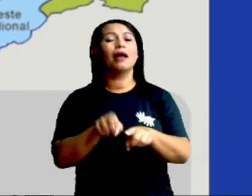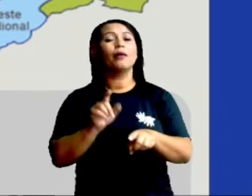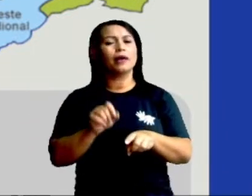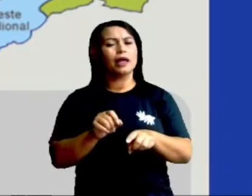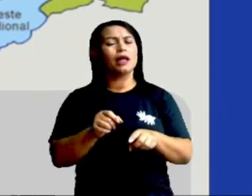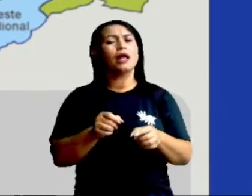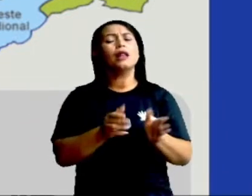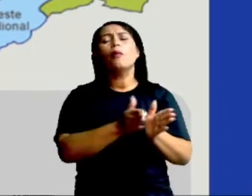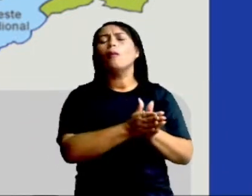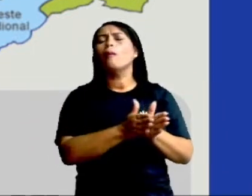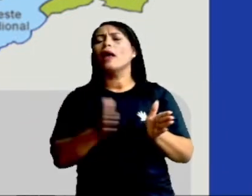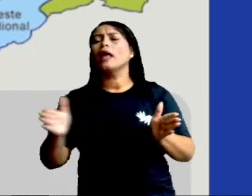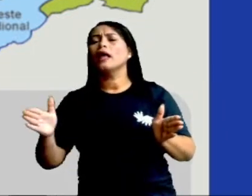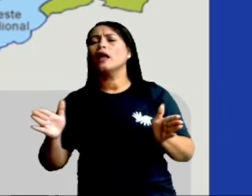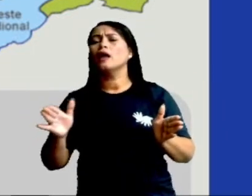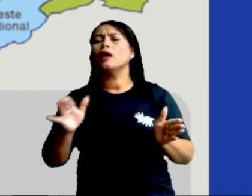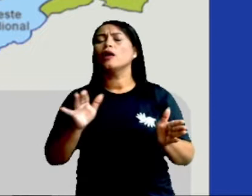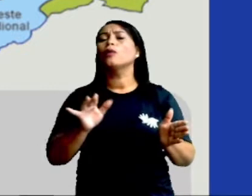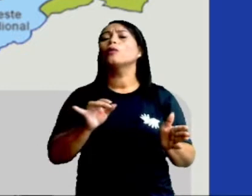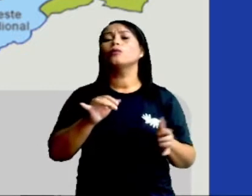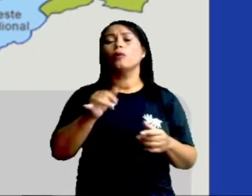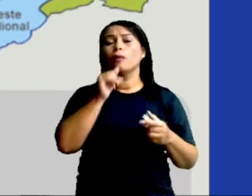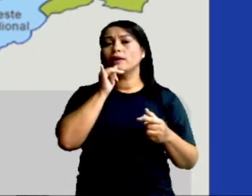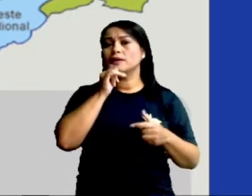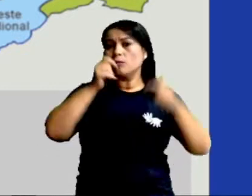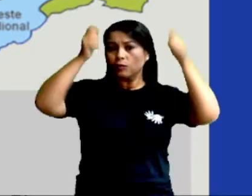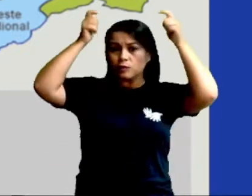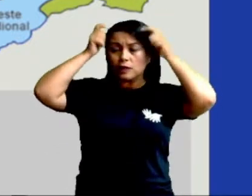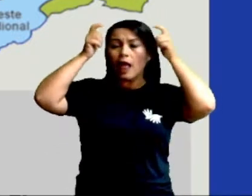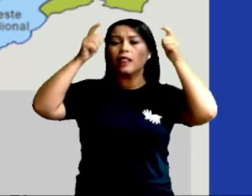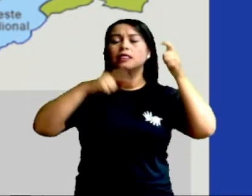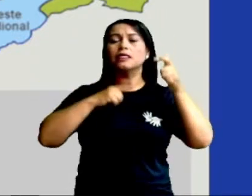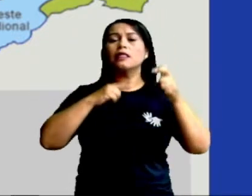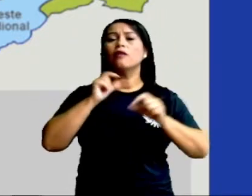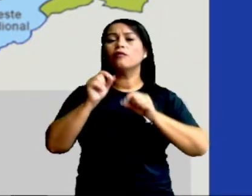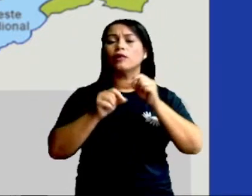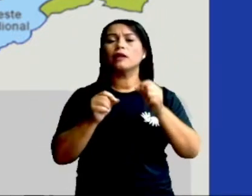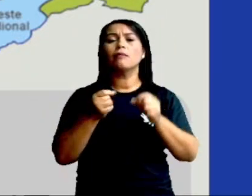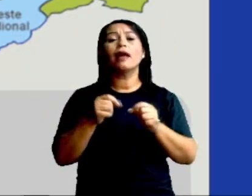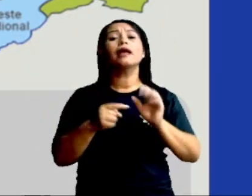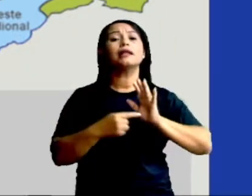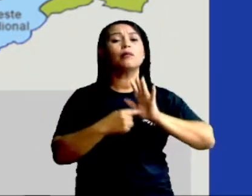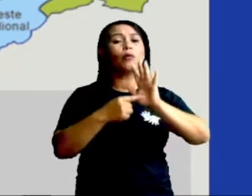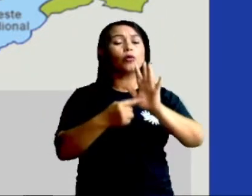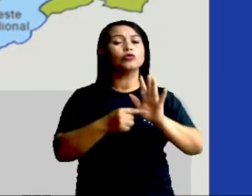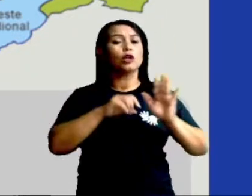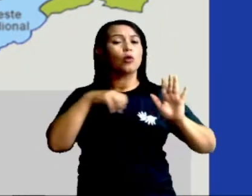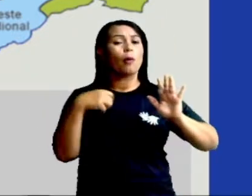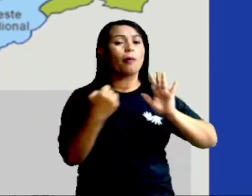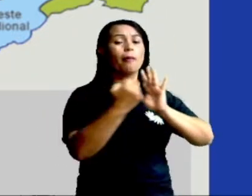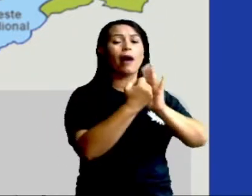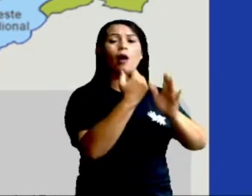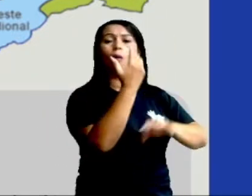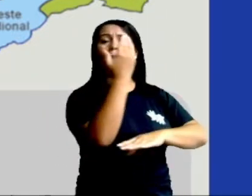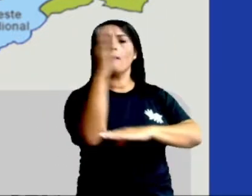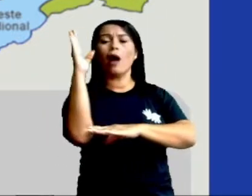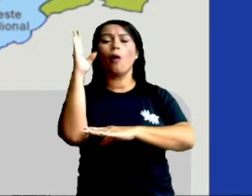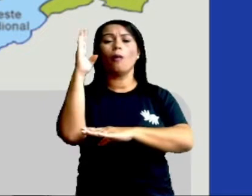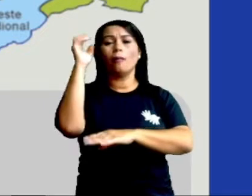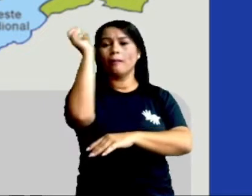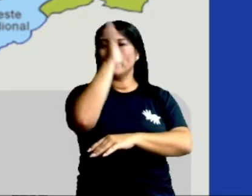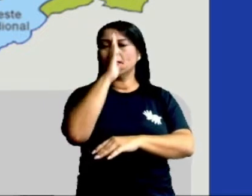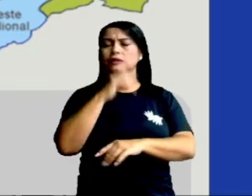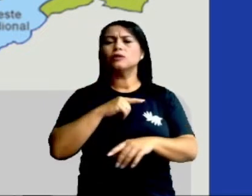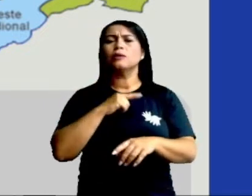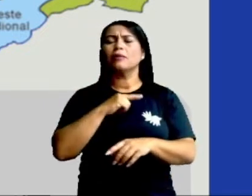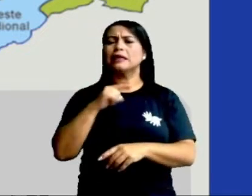do país e se destacou na exploração do pau-brasil e também foi a primeira parte do país onde a